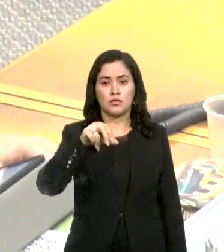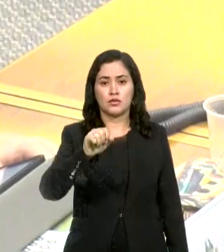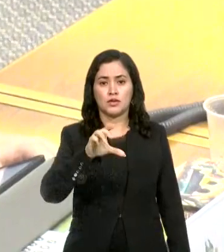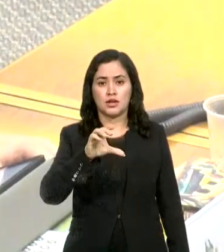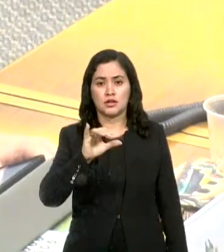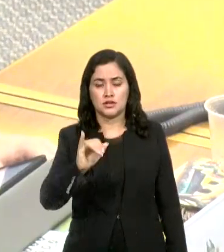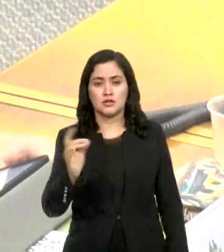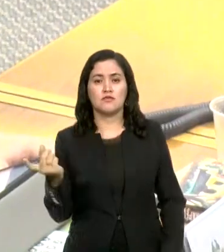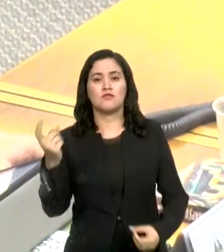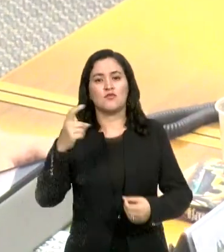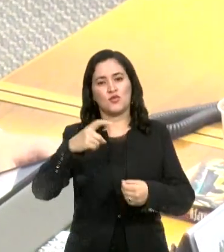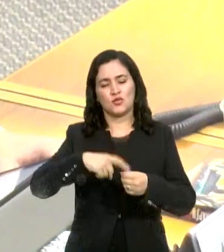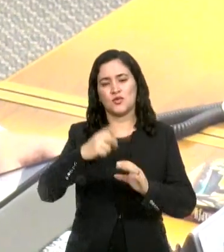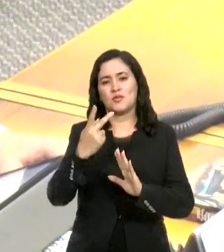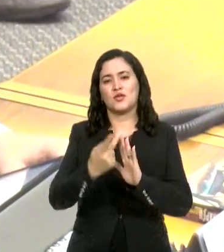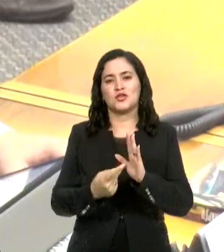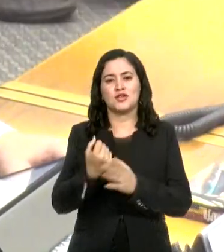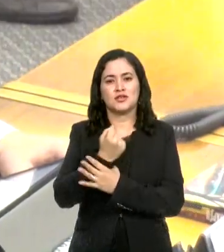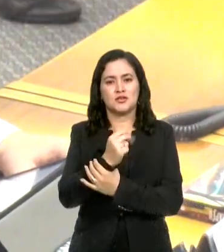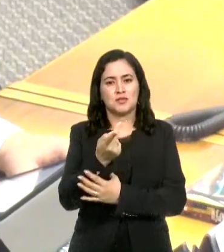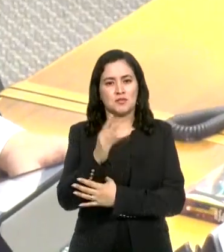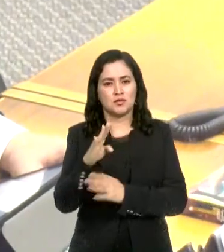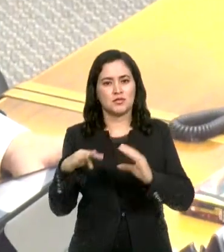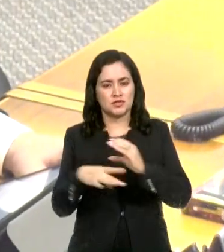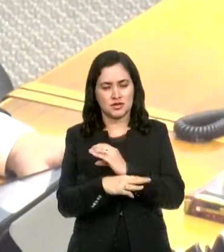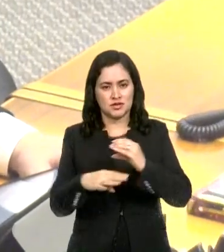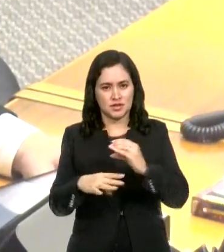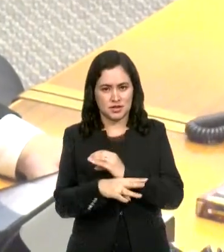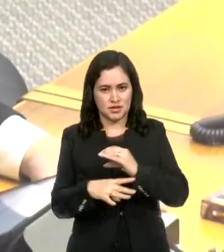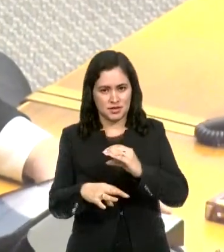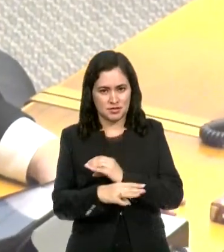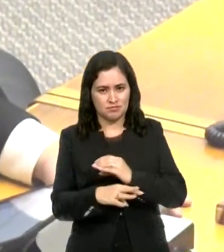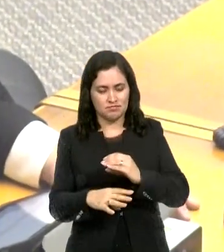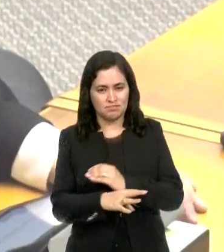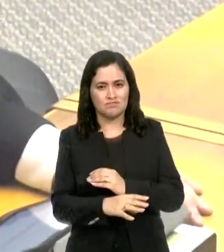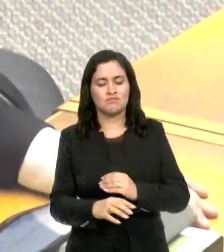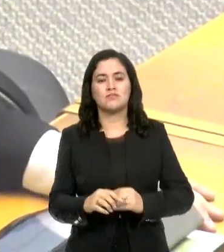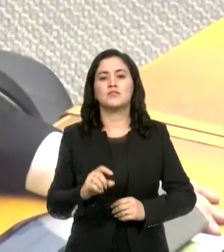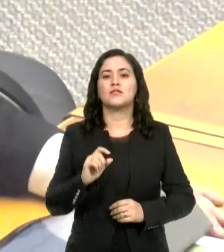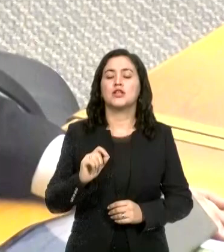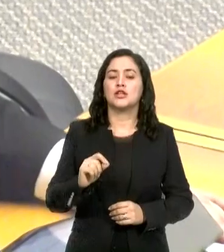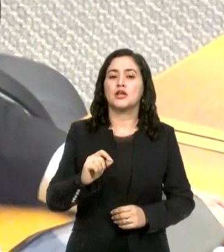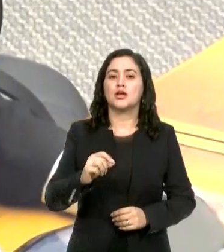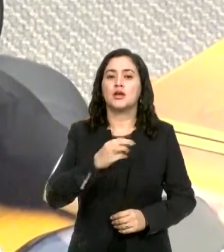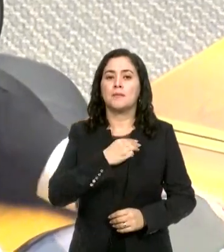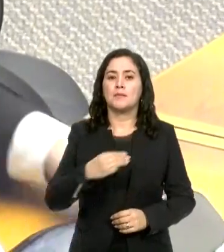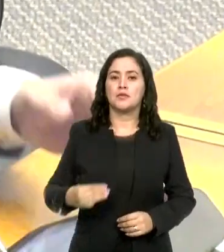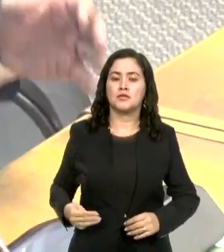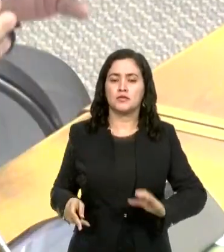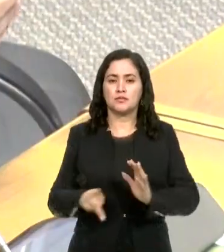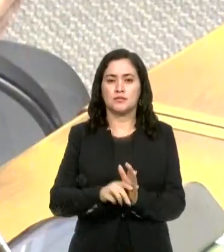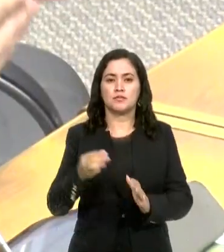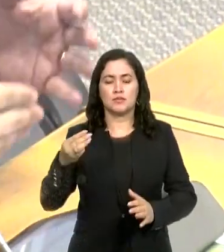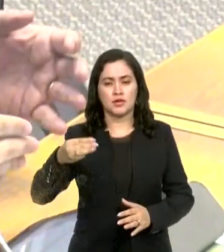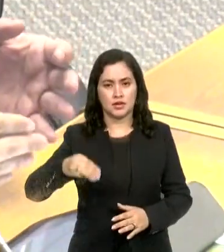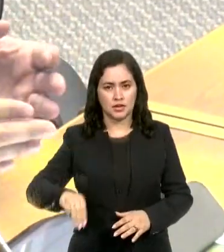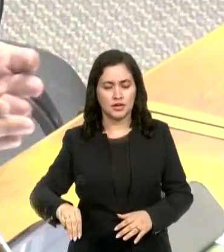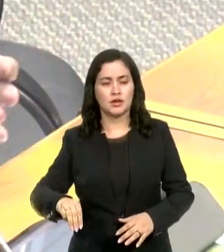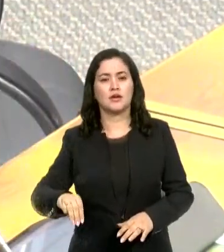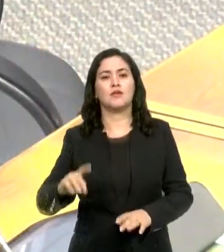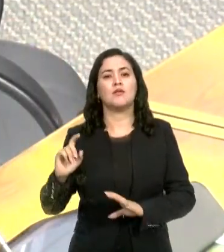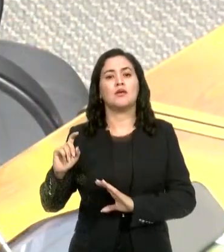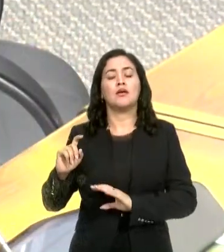e cidadania, que é dirigido, liderado pelo ministro maranhense, o nosso ex-governador e senador da República, Flávio Dino. A segurança nas